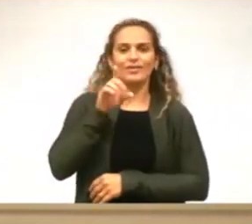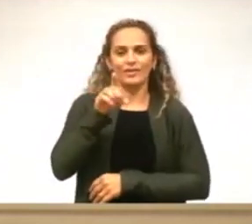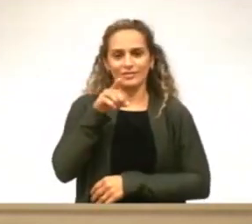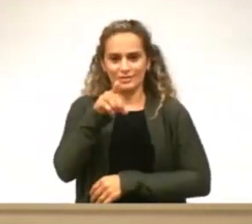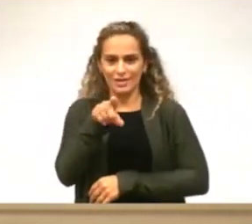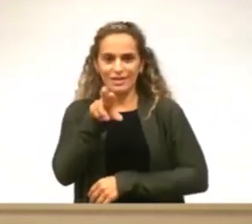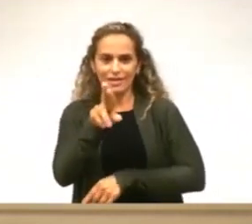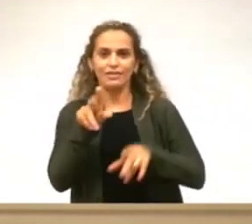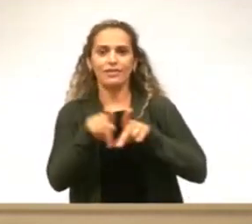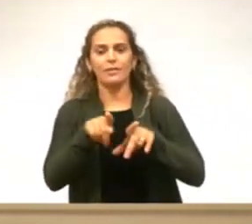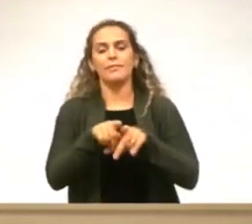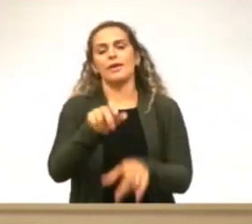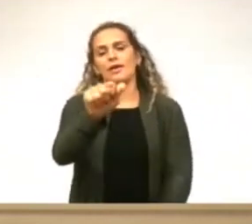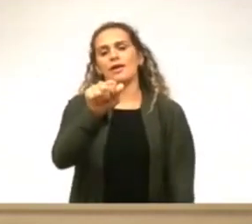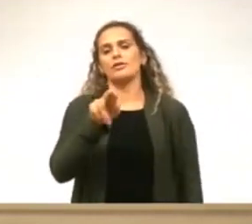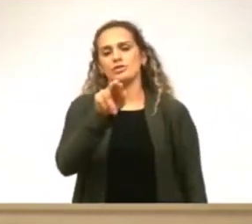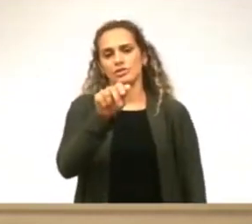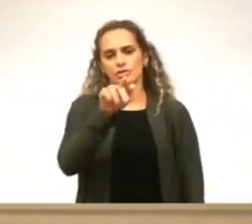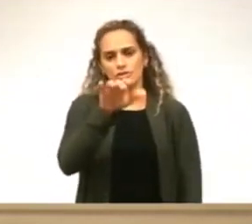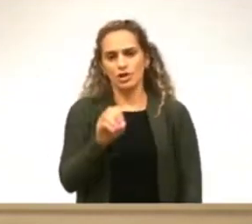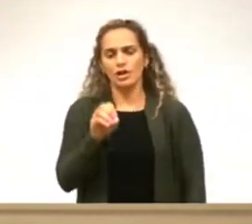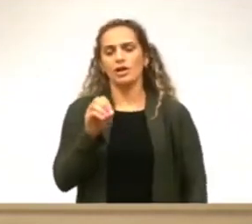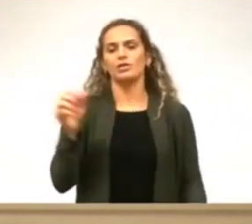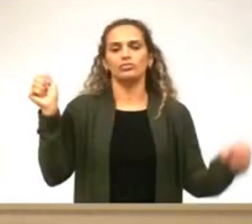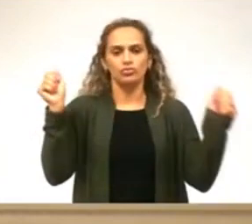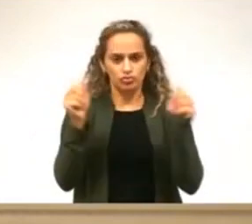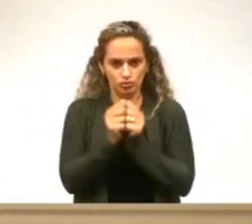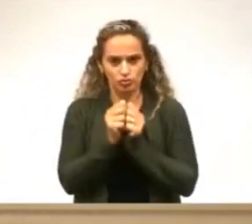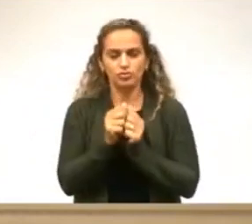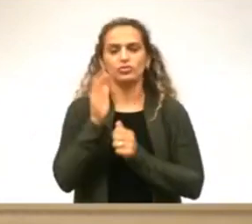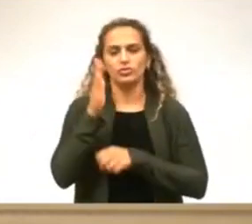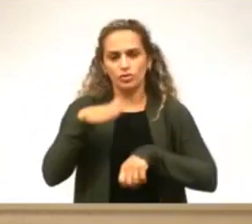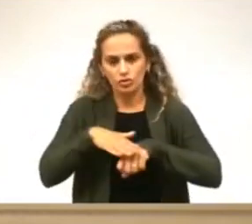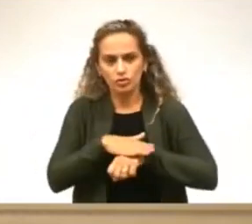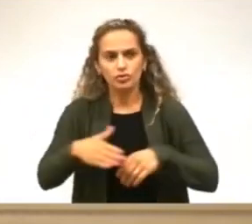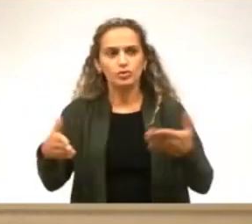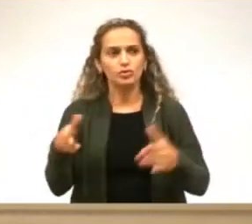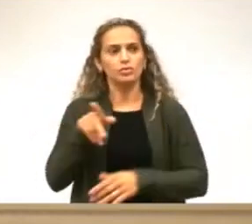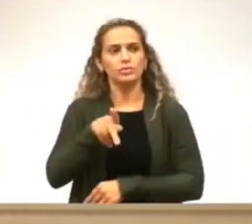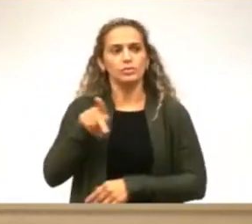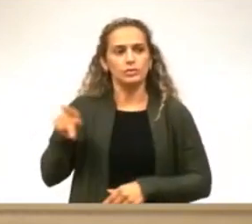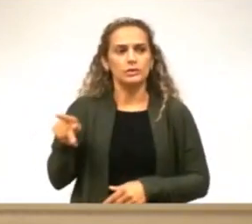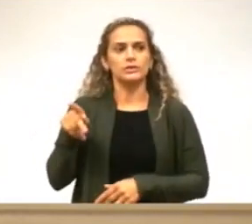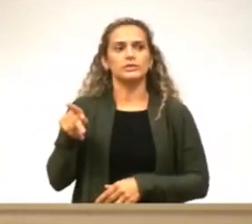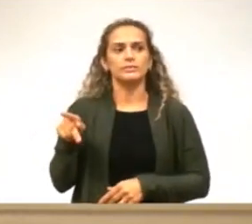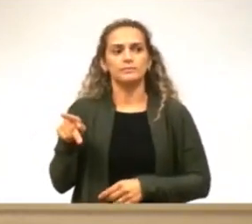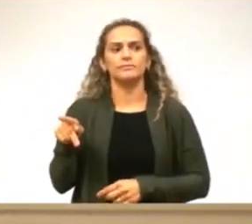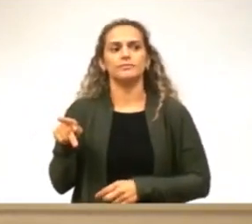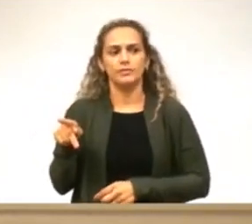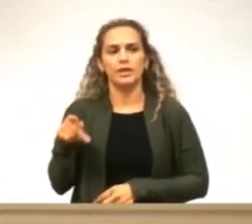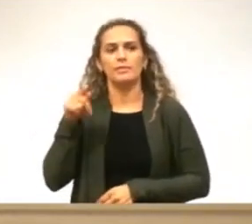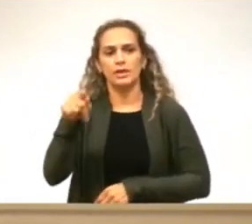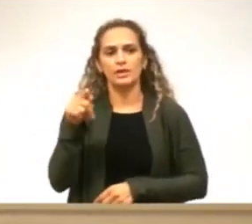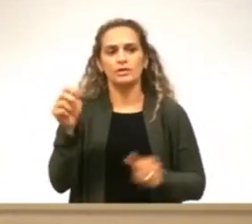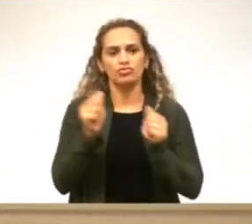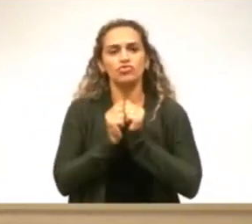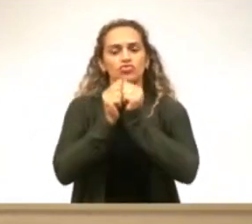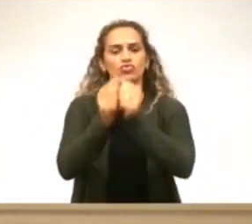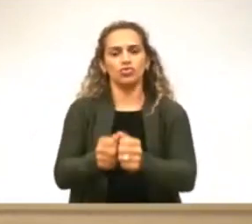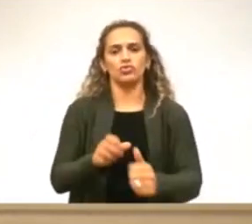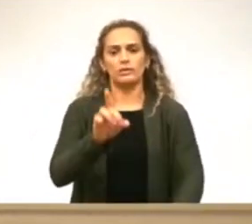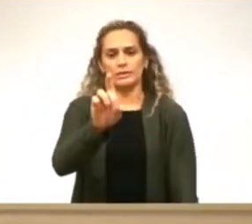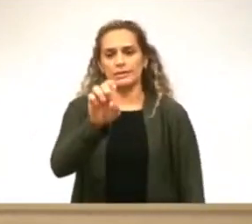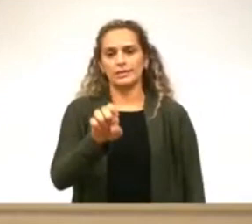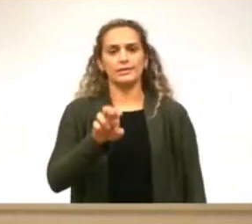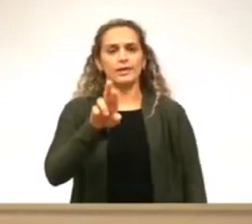a Gero também trabalhar, conversamos com a presidente hoje, para que ela trabalhe junto com o DR, para